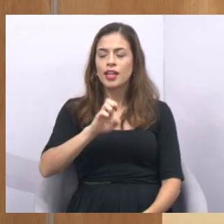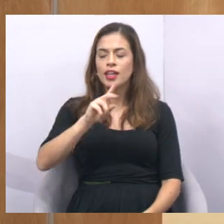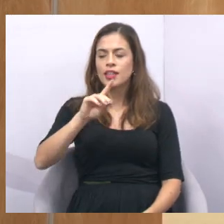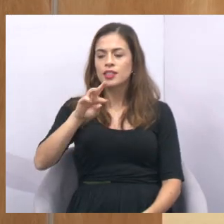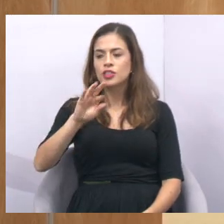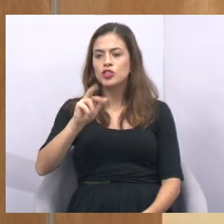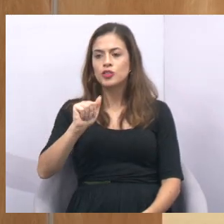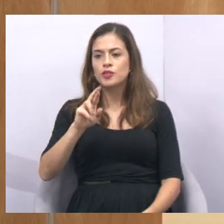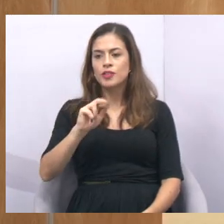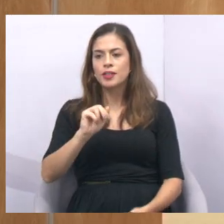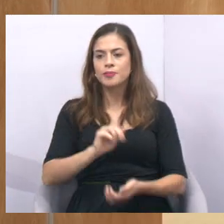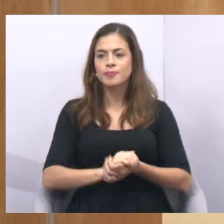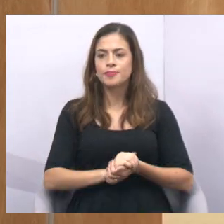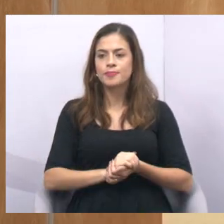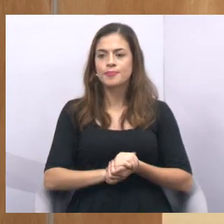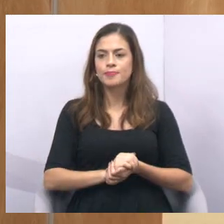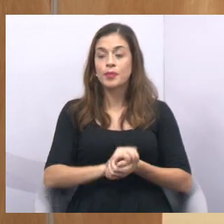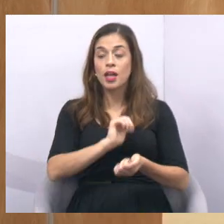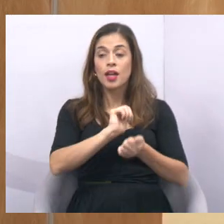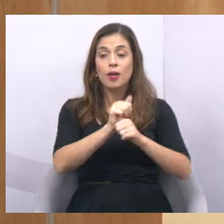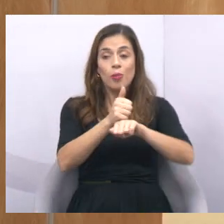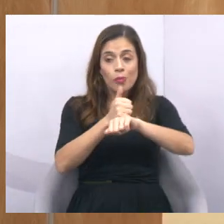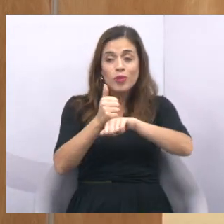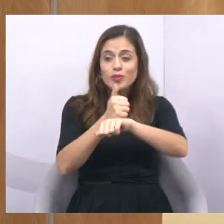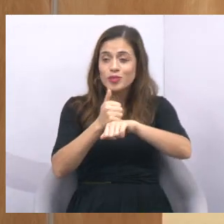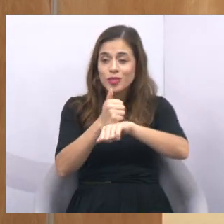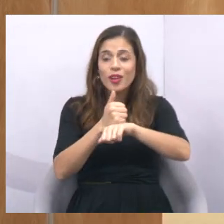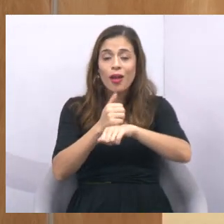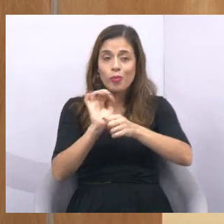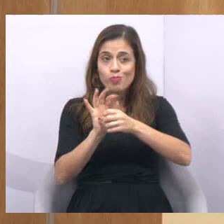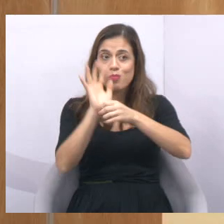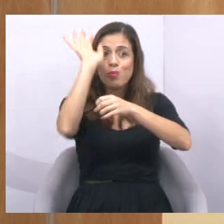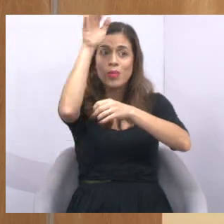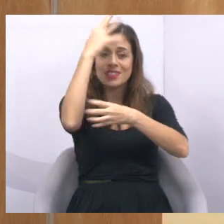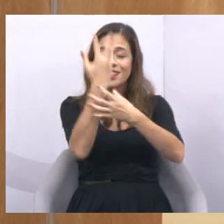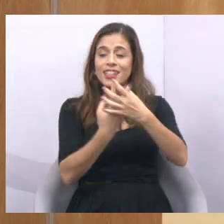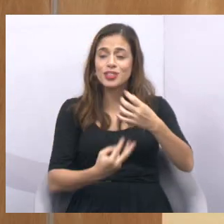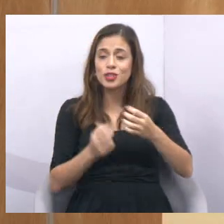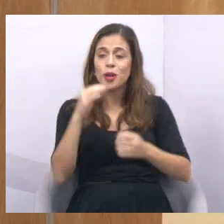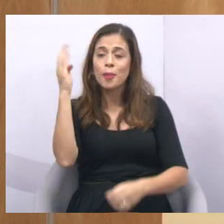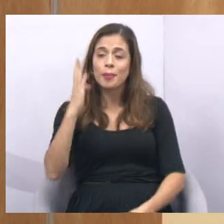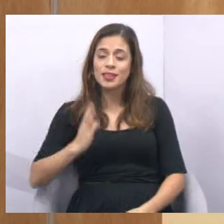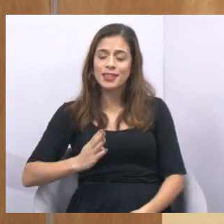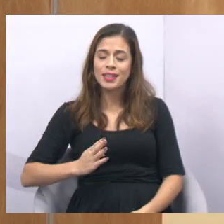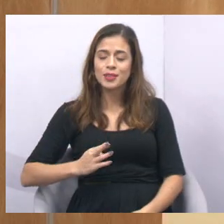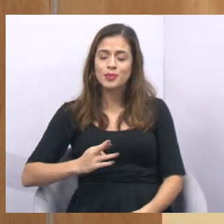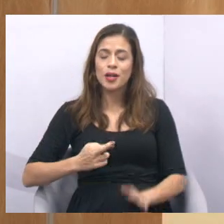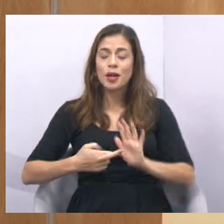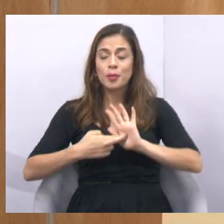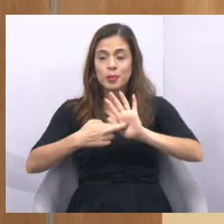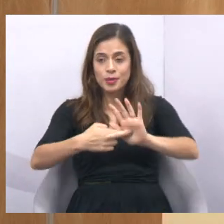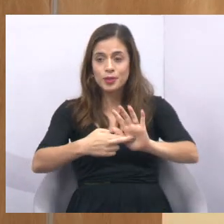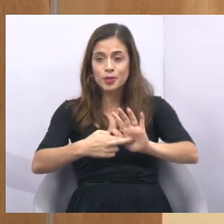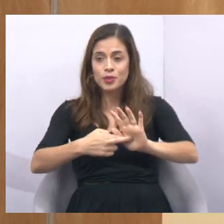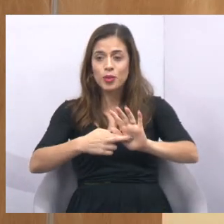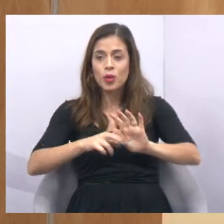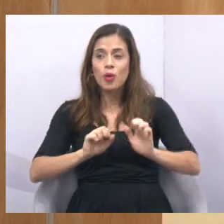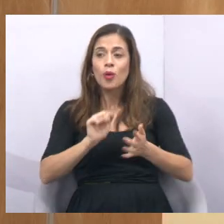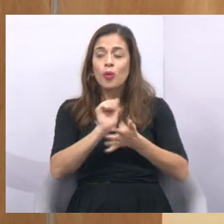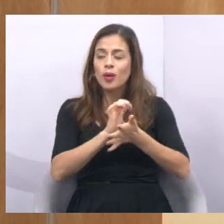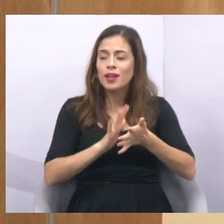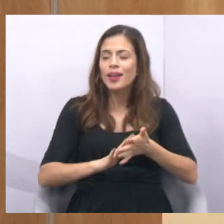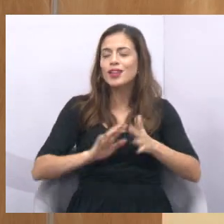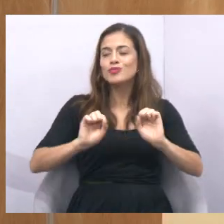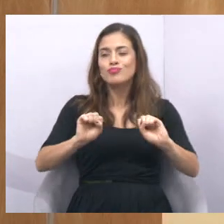icônico do basquete brasileiro. Um homem que representou sempre com muita qualidade, personalidade e dedicação todos